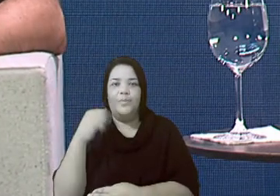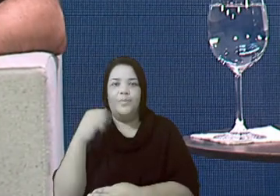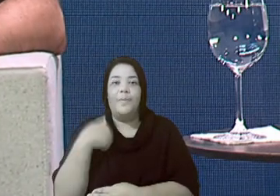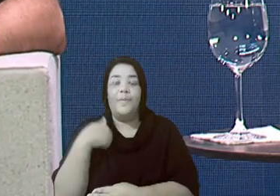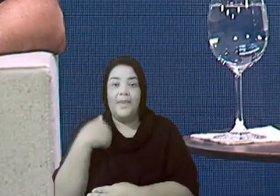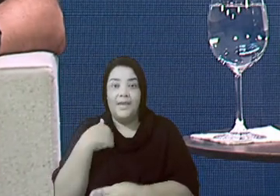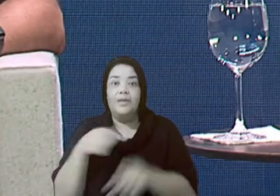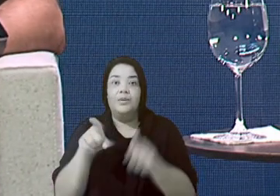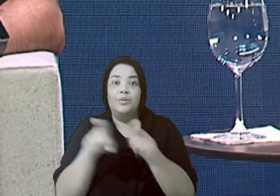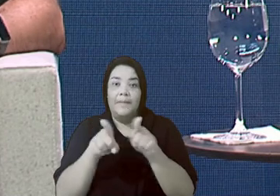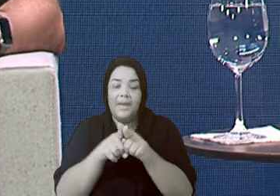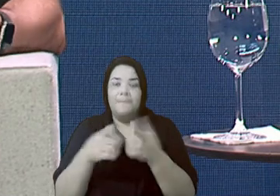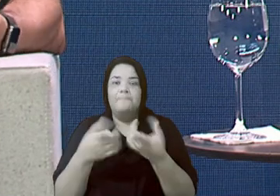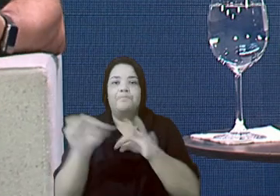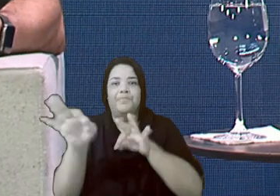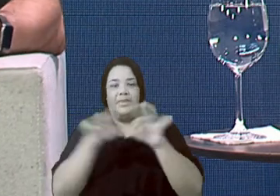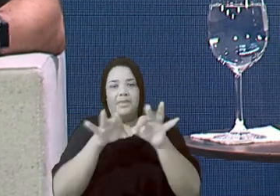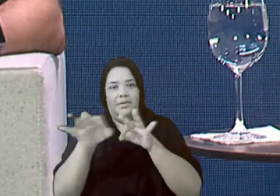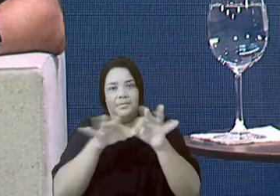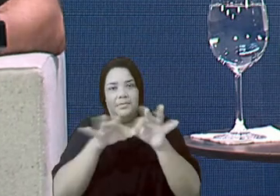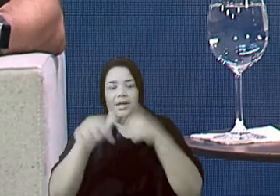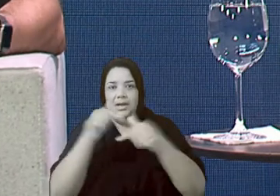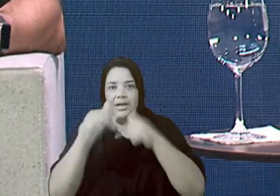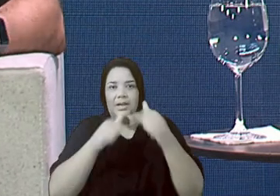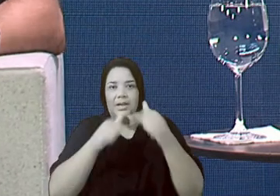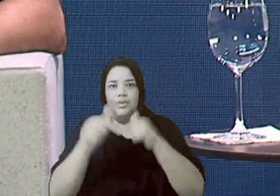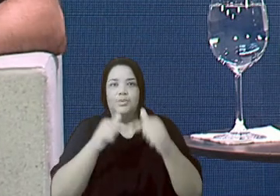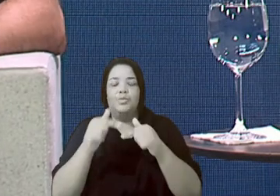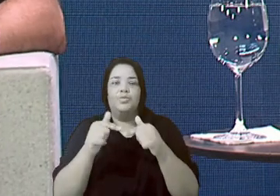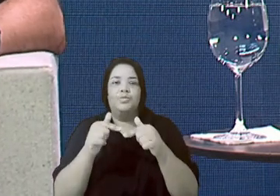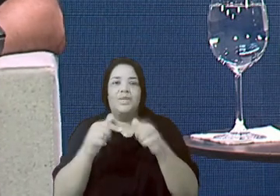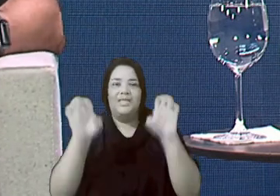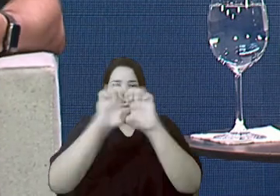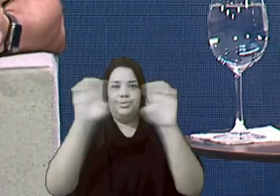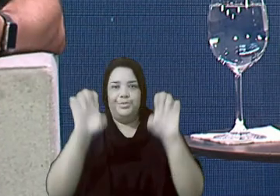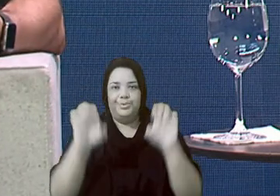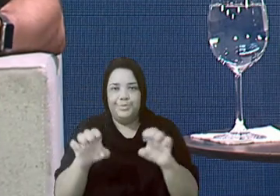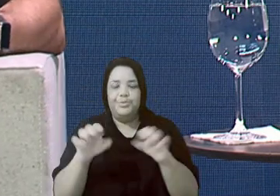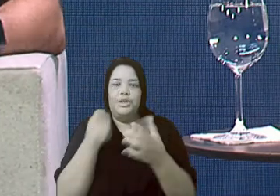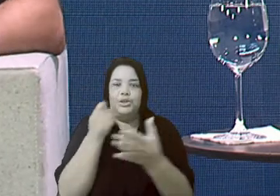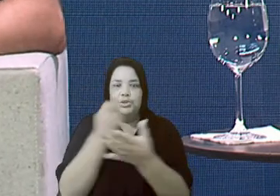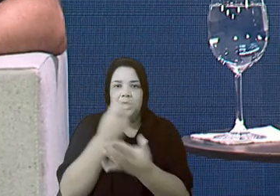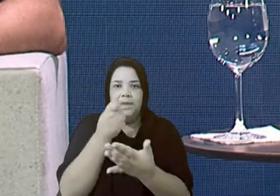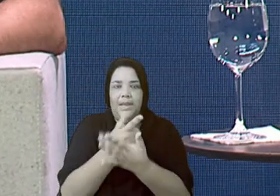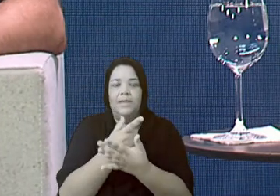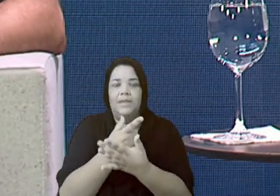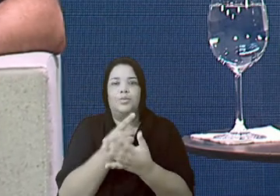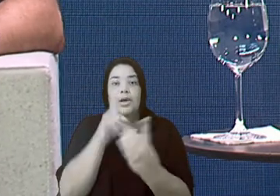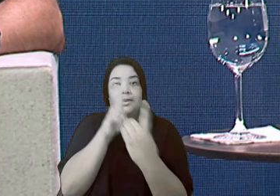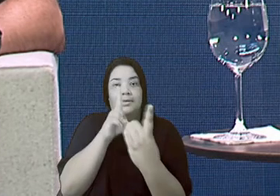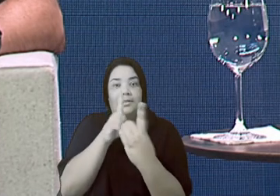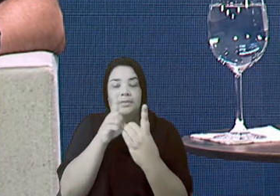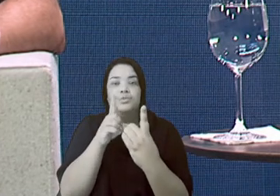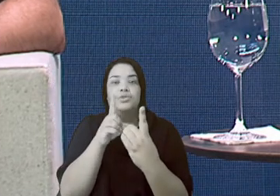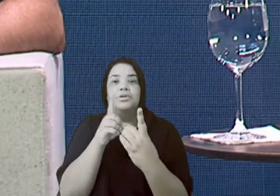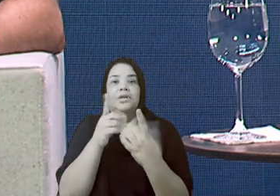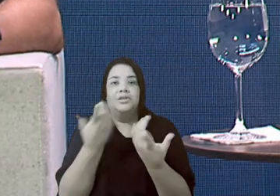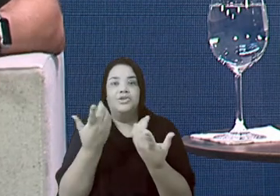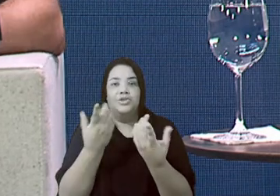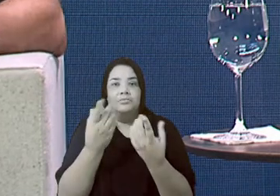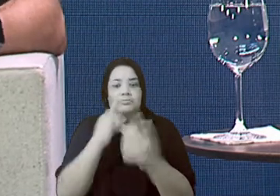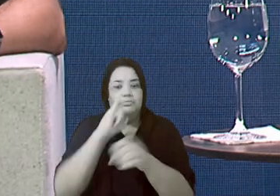meio de pagamento então a gente atende clientes online offline estamos completando 10 anos agora de vida né